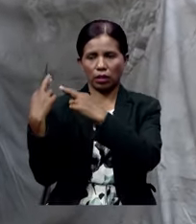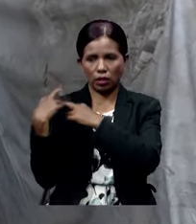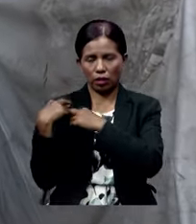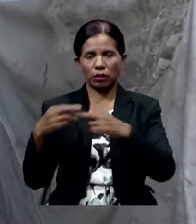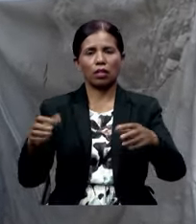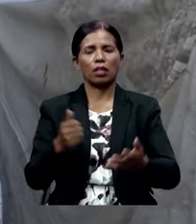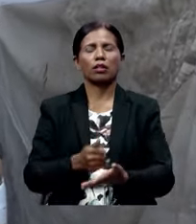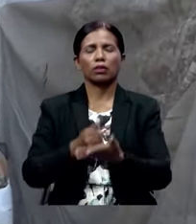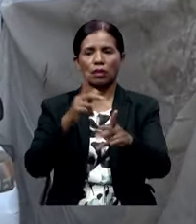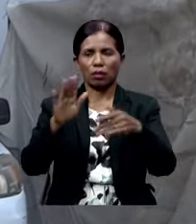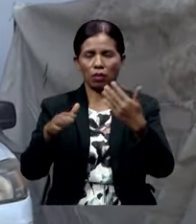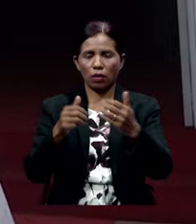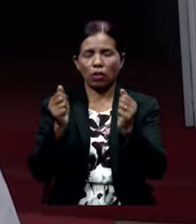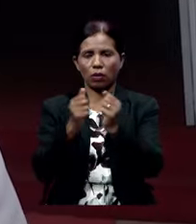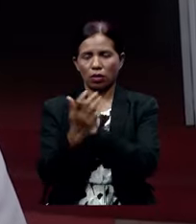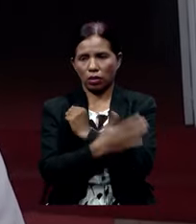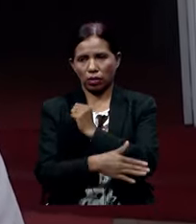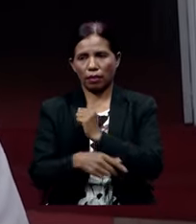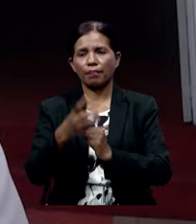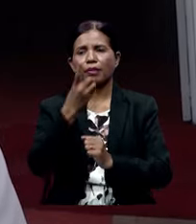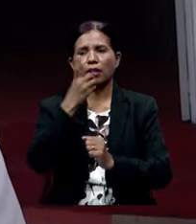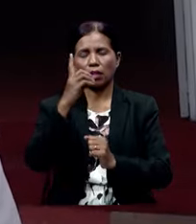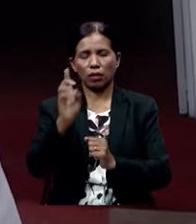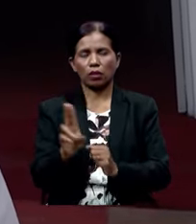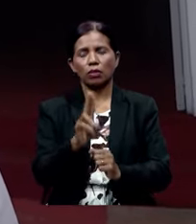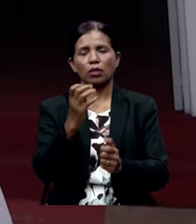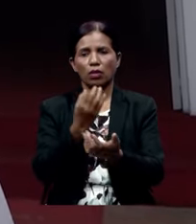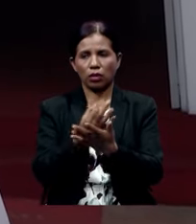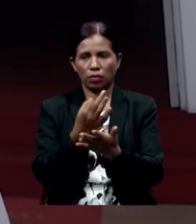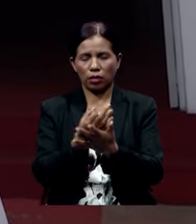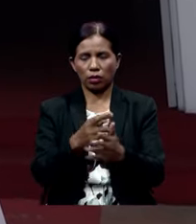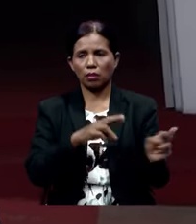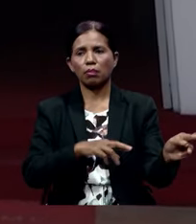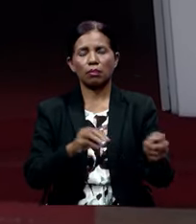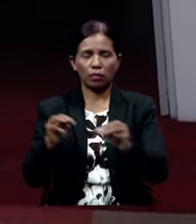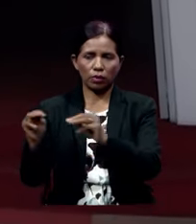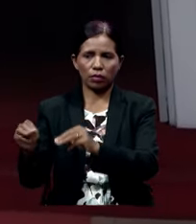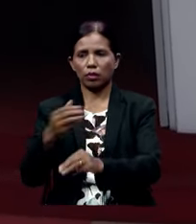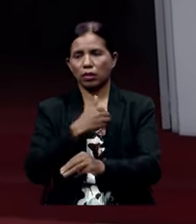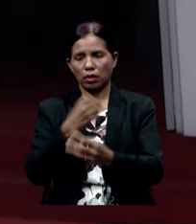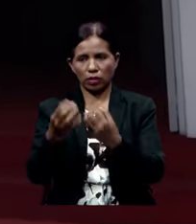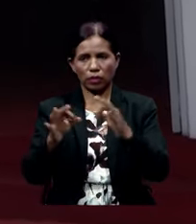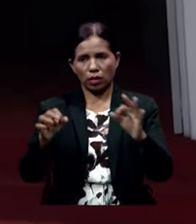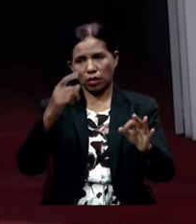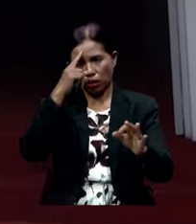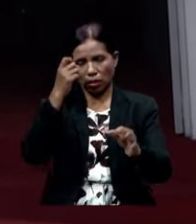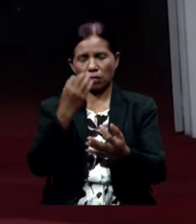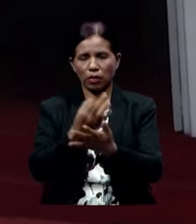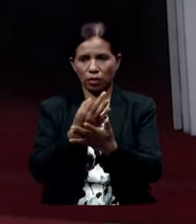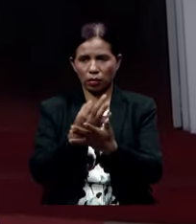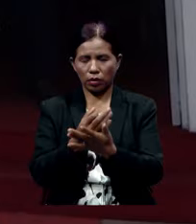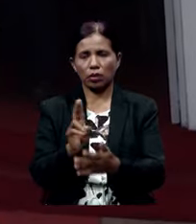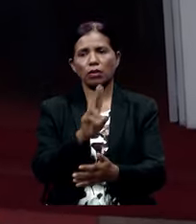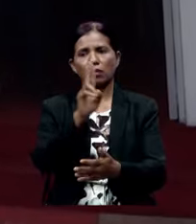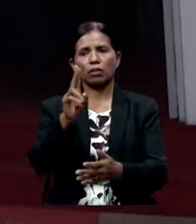servir povo no nação. Ele mos declara execução orçamento retificativo se dá o roto tamba orçamento refere se